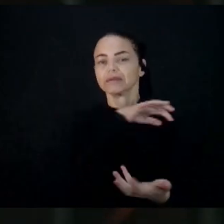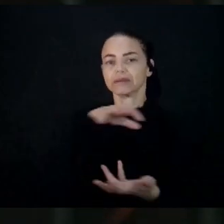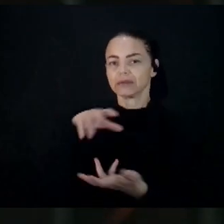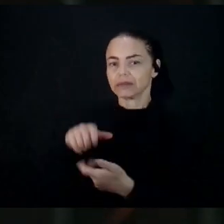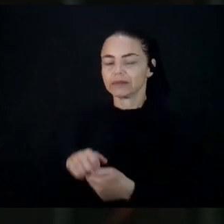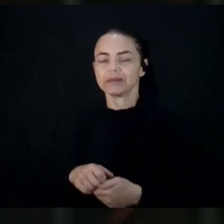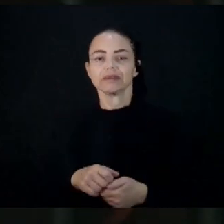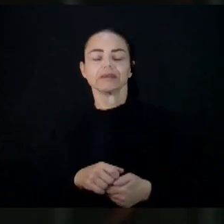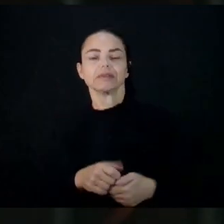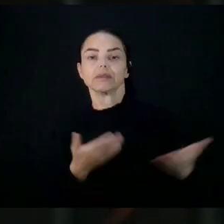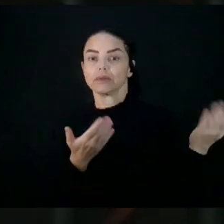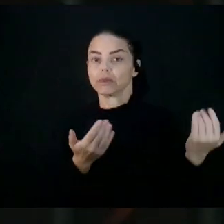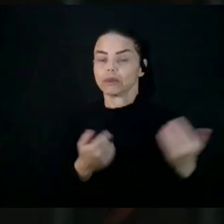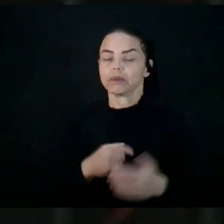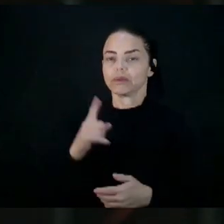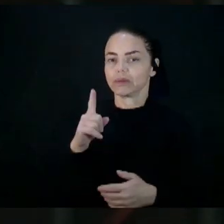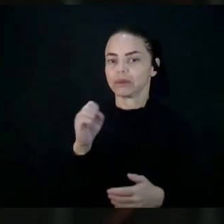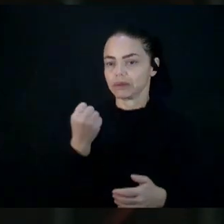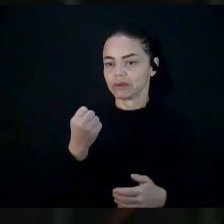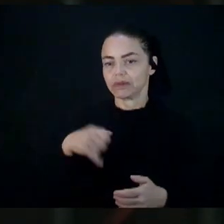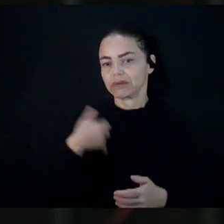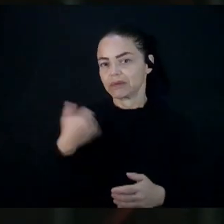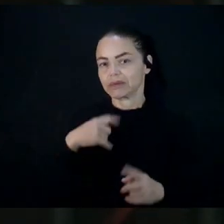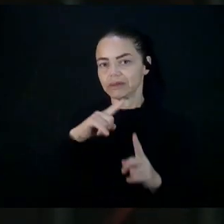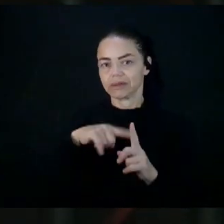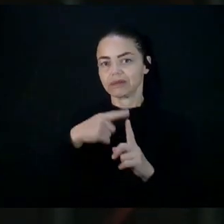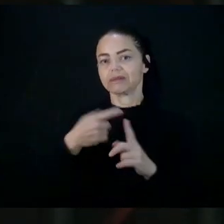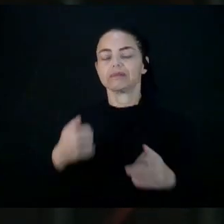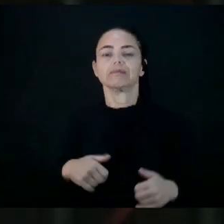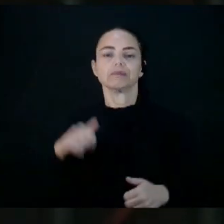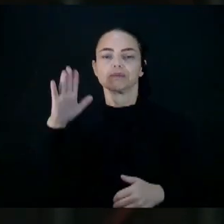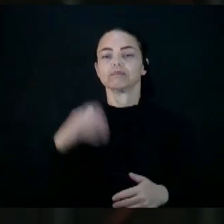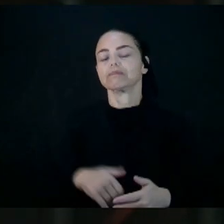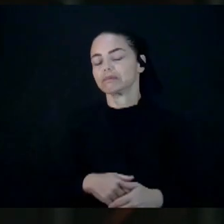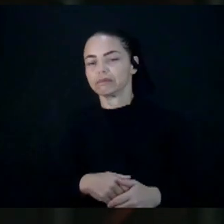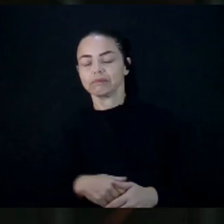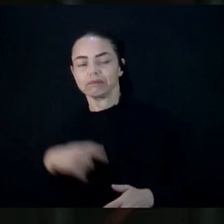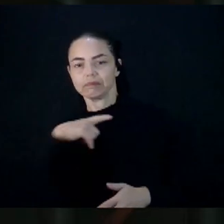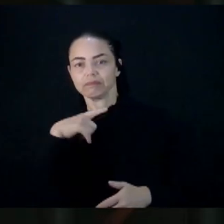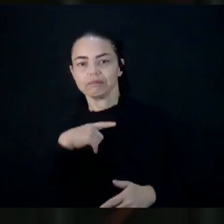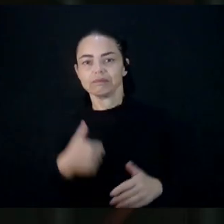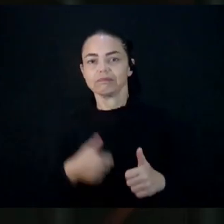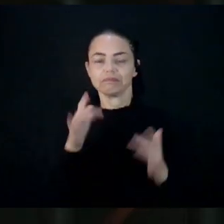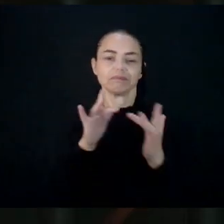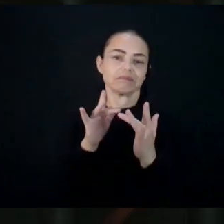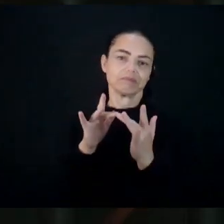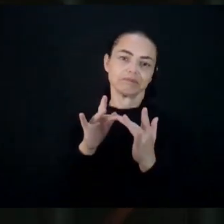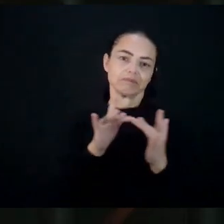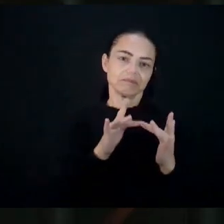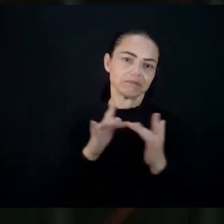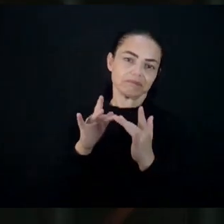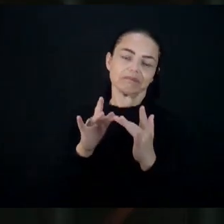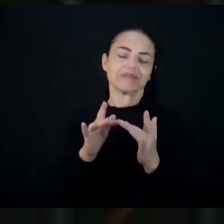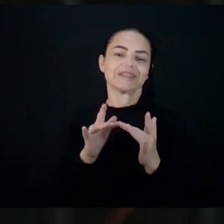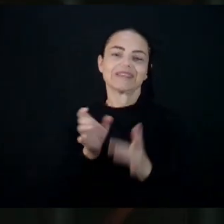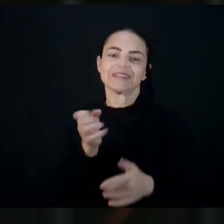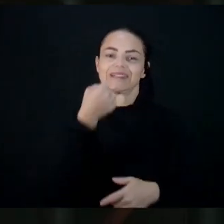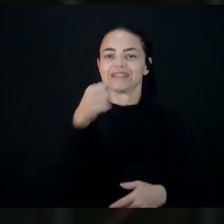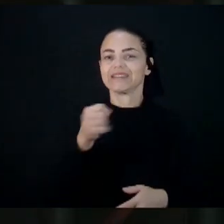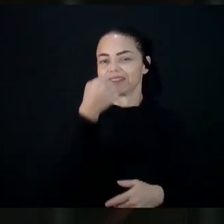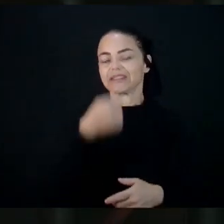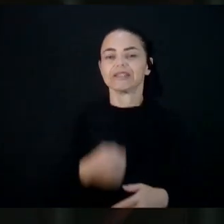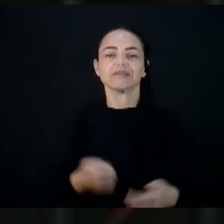aí, 18 anos mais, né? Que de repente vão ter aí o primeiro contato, né, com uma cervejinha. A gente precisa